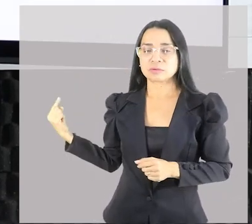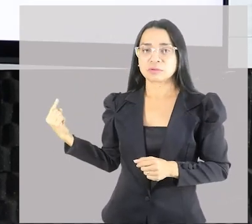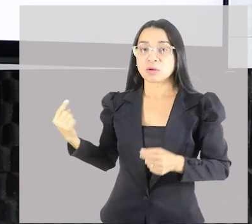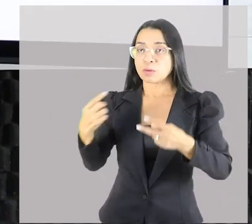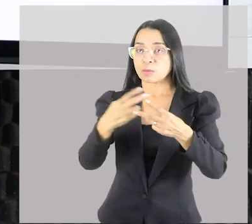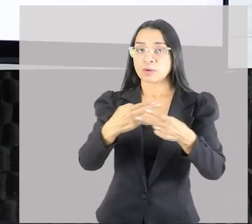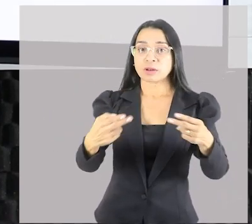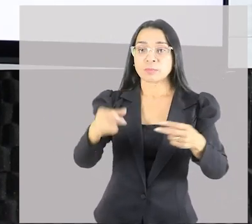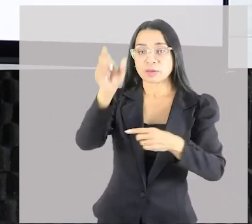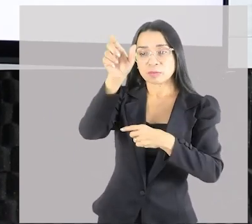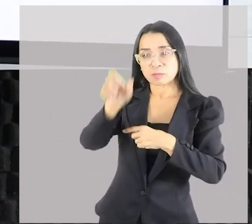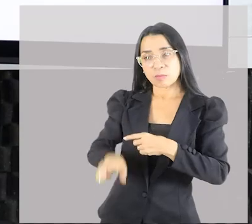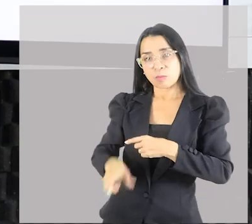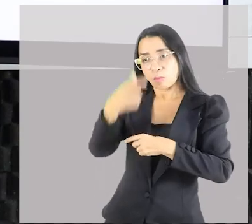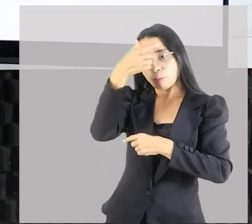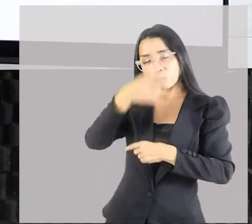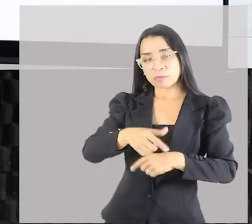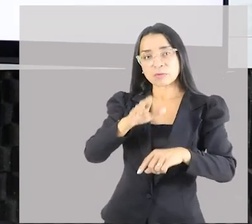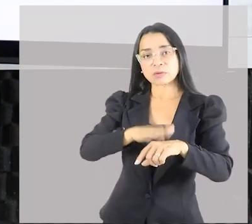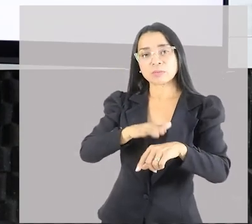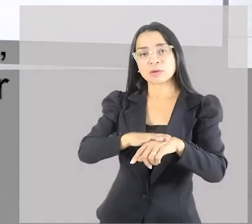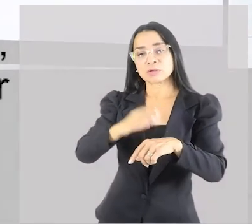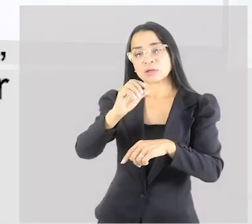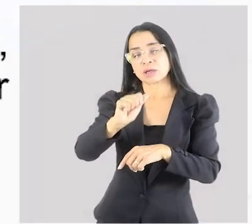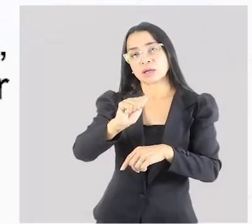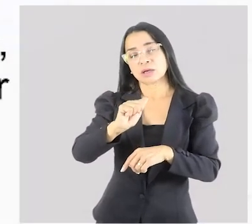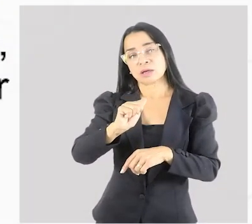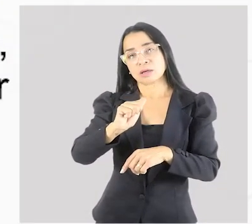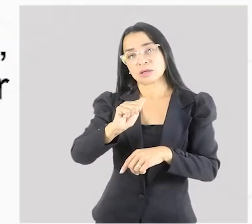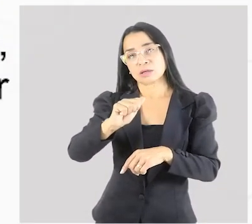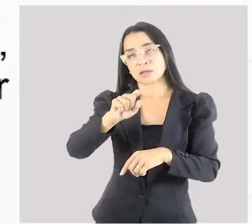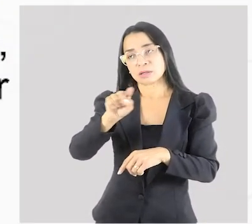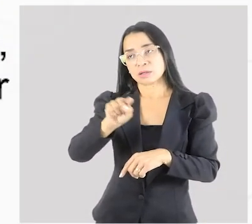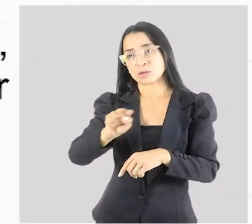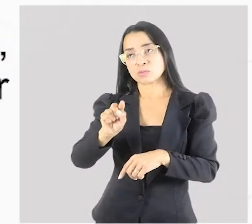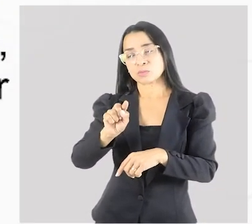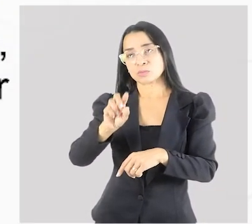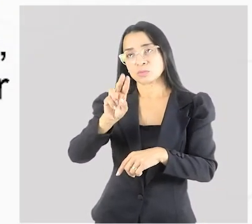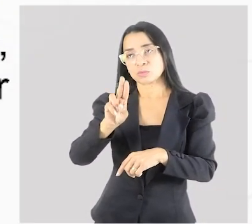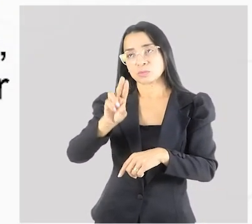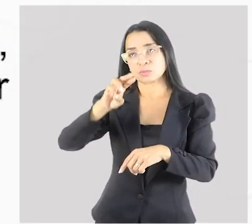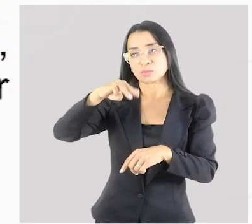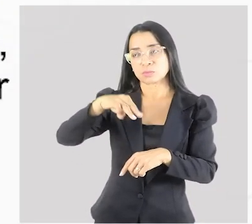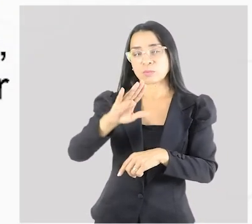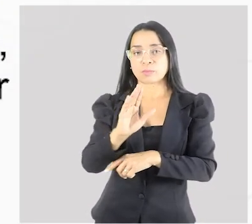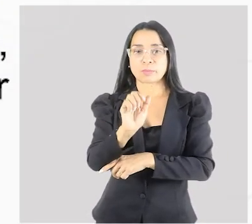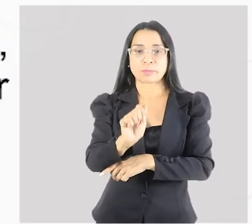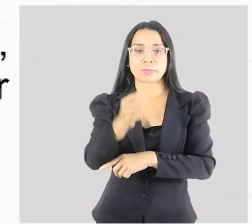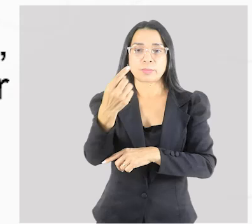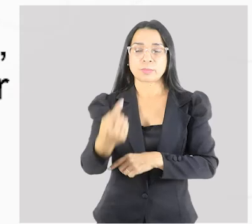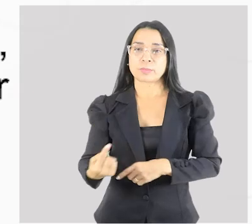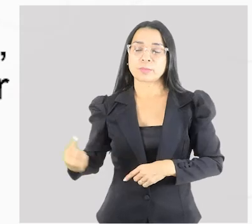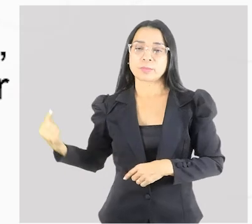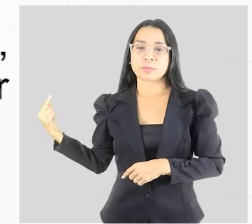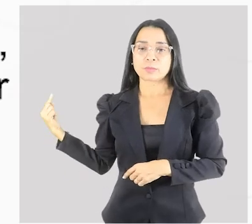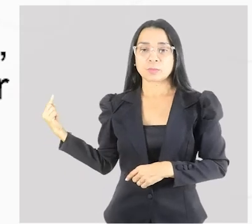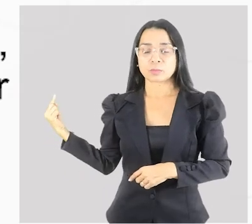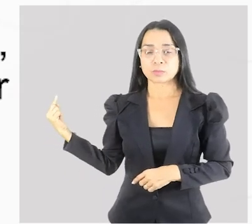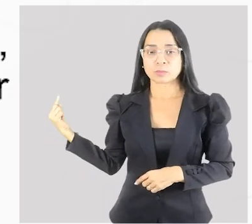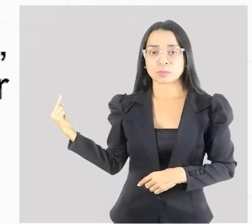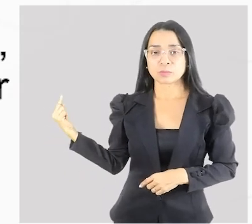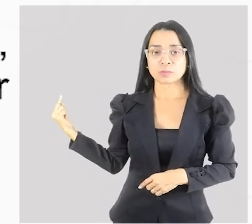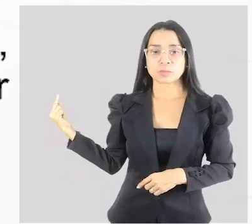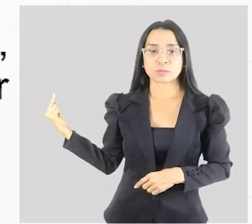uma manifestação de sotaque de boi. A festa inclui danças, desfiles, representações